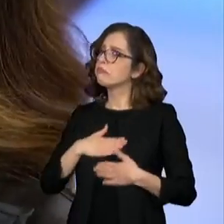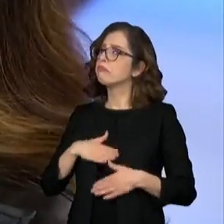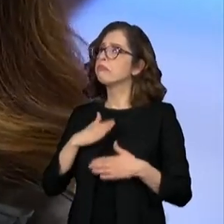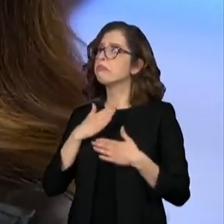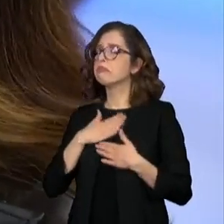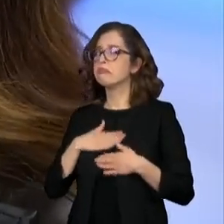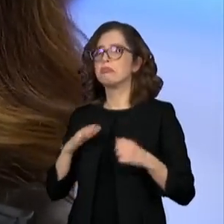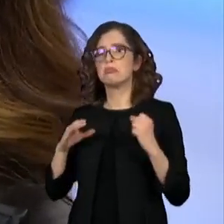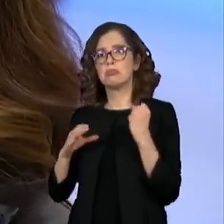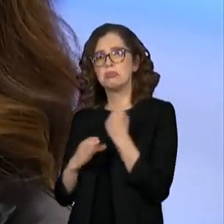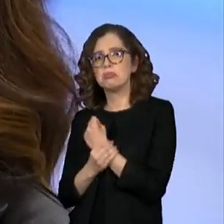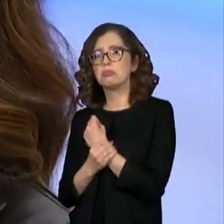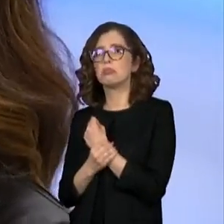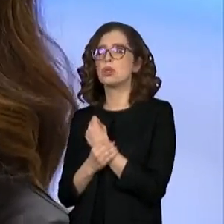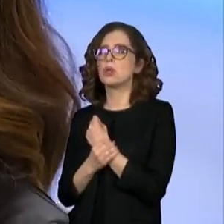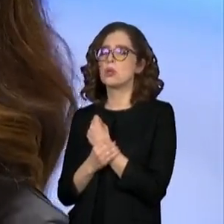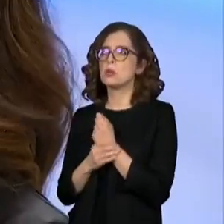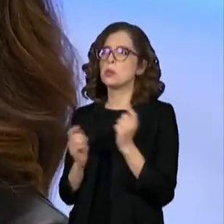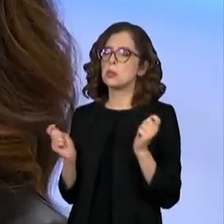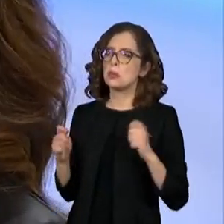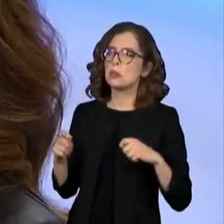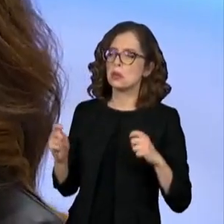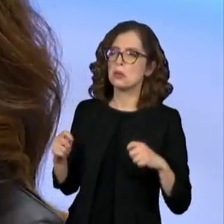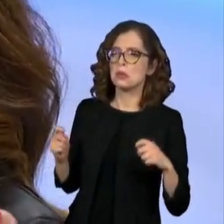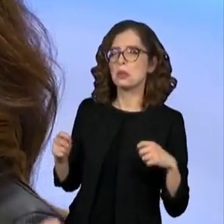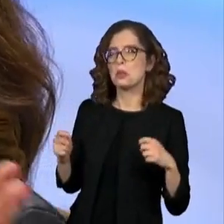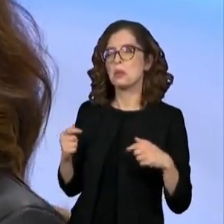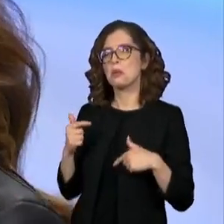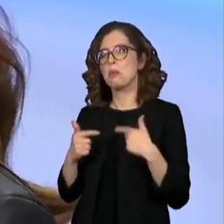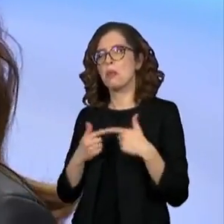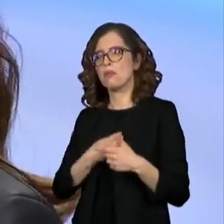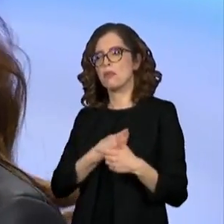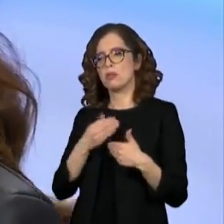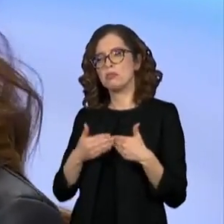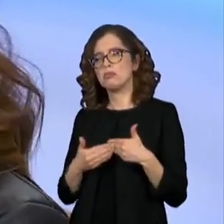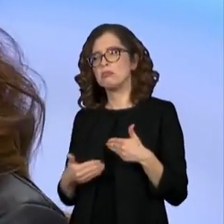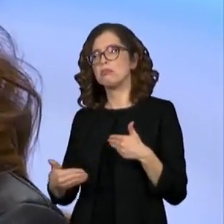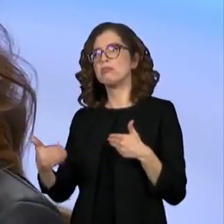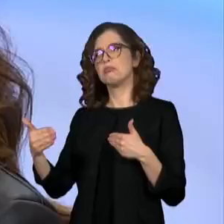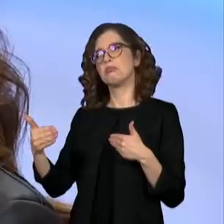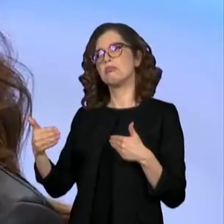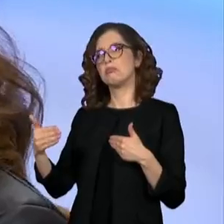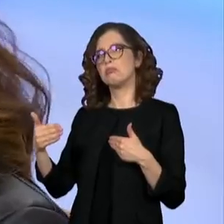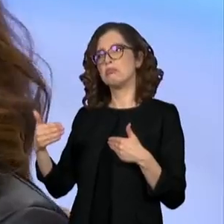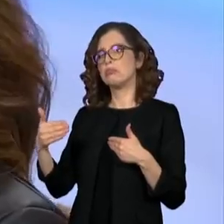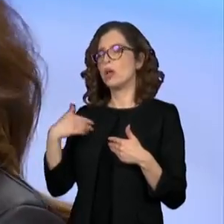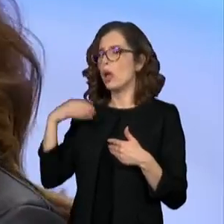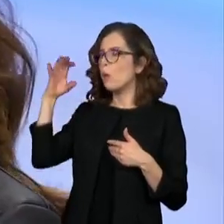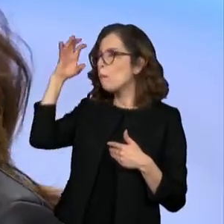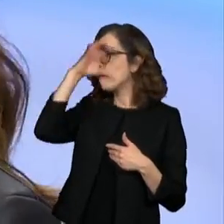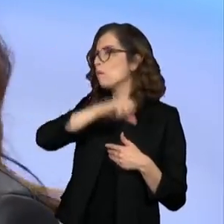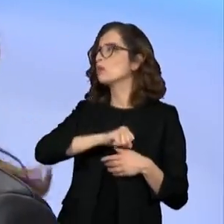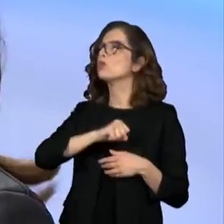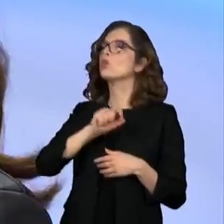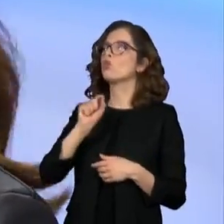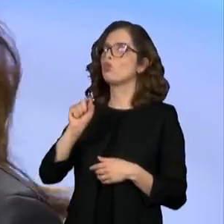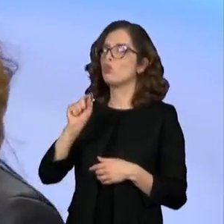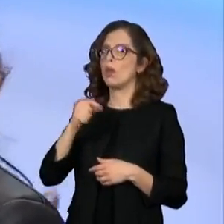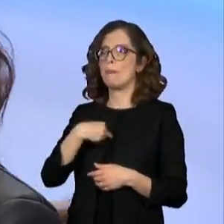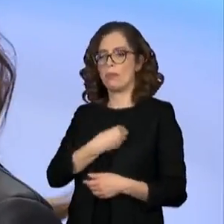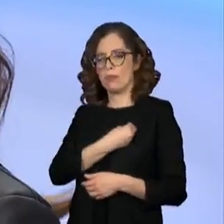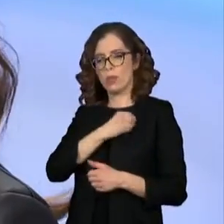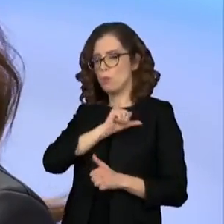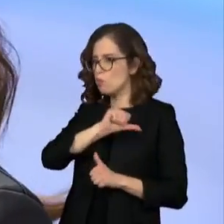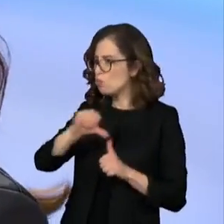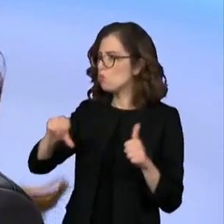comecei a pensar, o que que eu vou fazer da minha vida a partir disso? O que que eu vou aprender? O que que eu vou modificar com isso? E aí eu